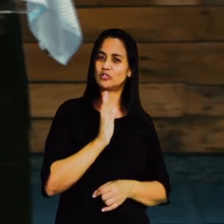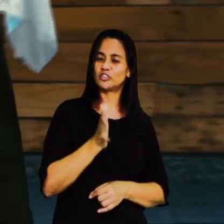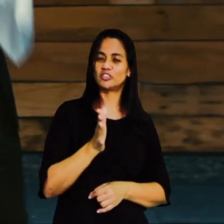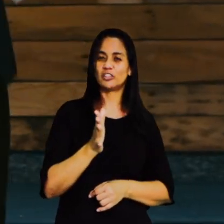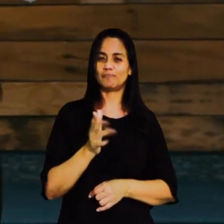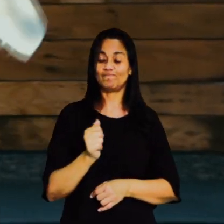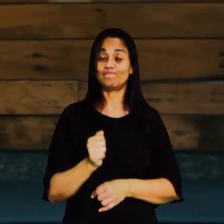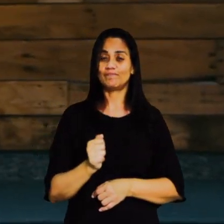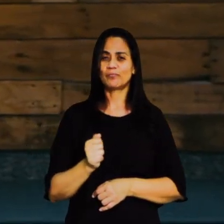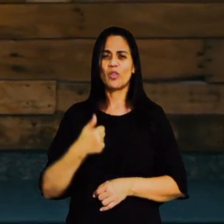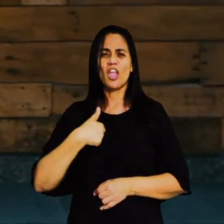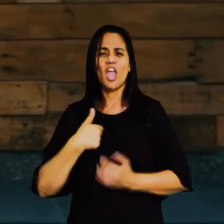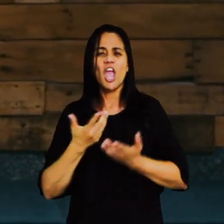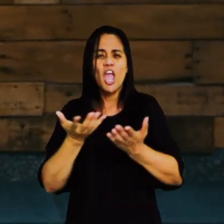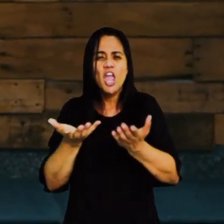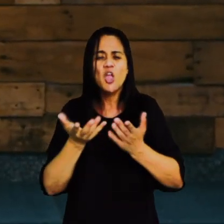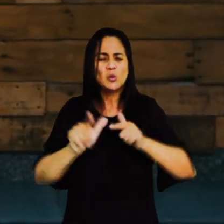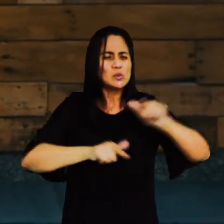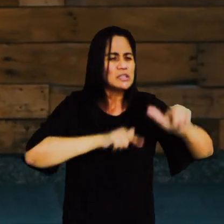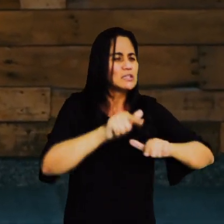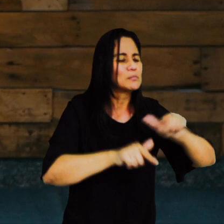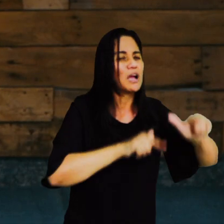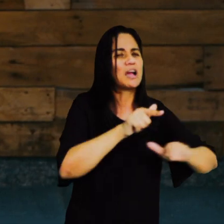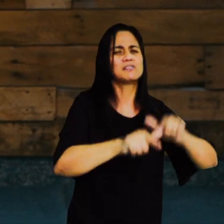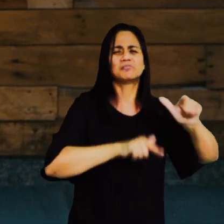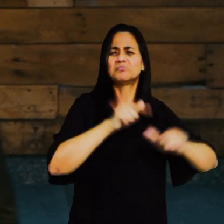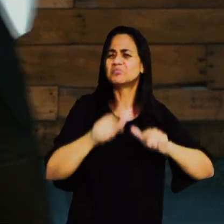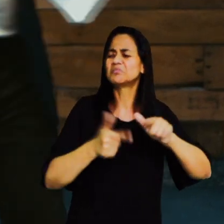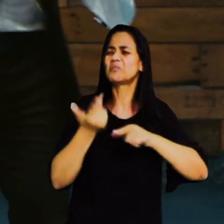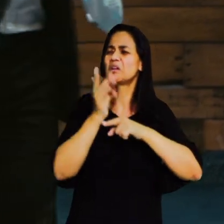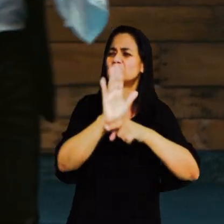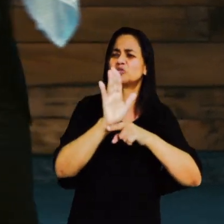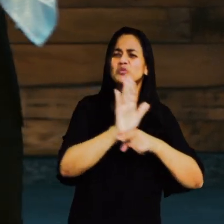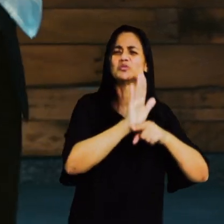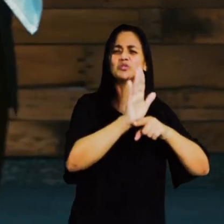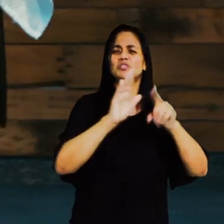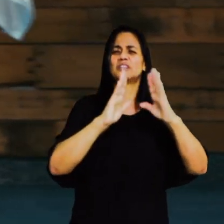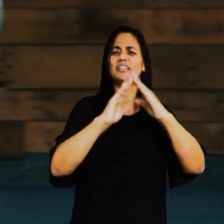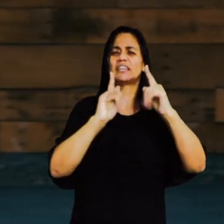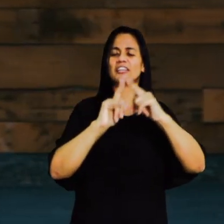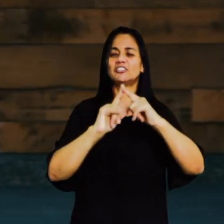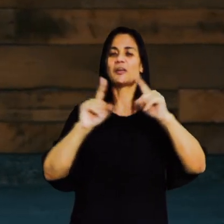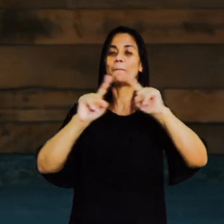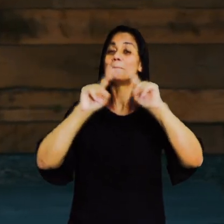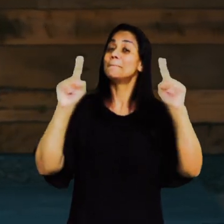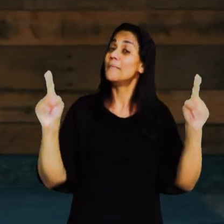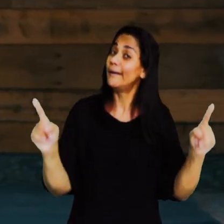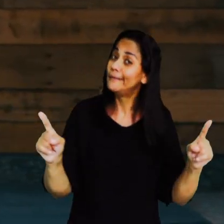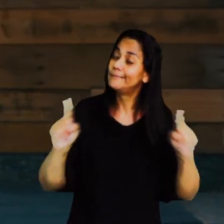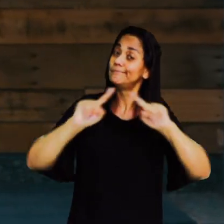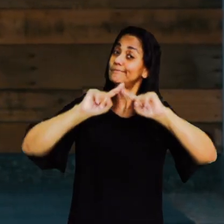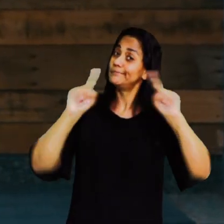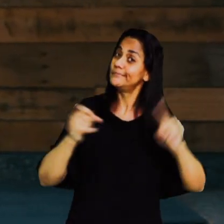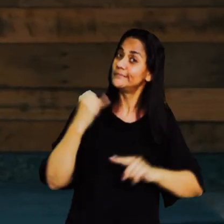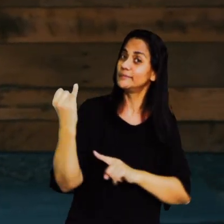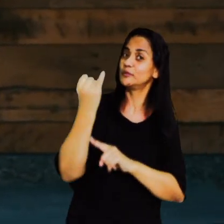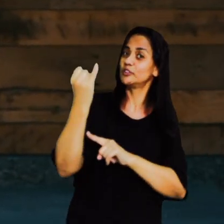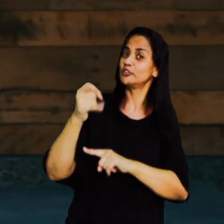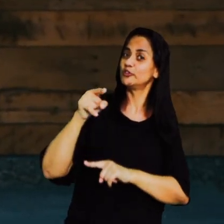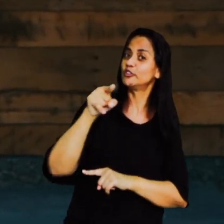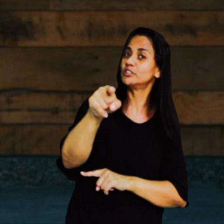para o céu. Agora, um relacionamento profundo com Deus está escrito aqui: cheguemos. Você decide o nível